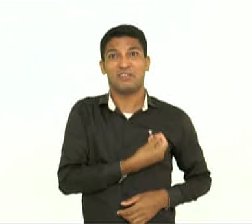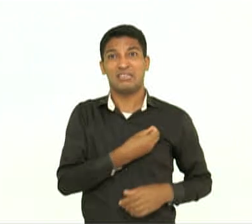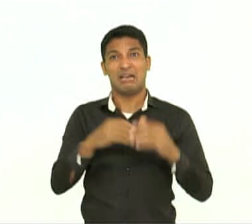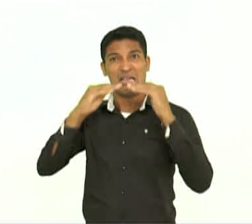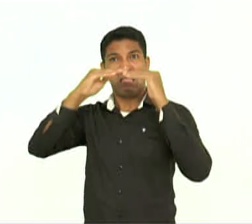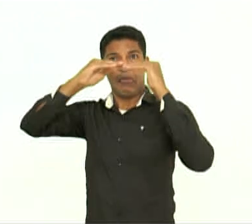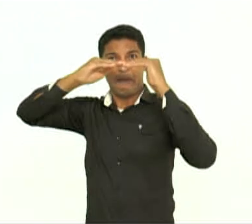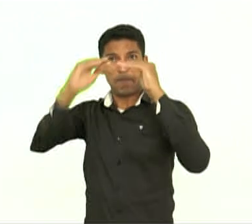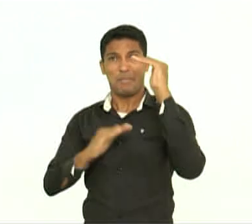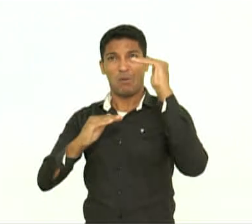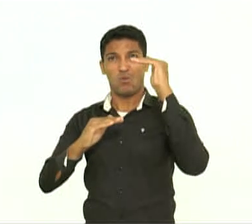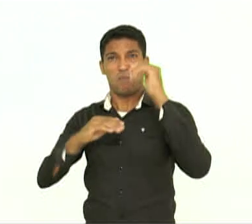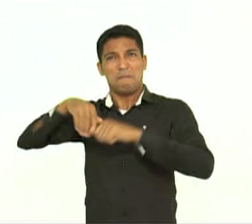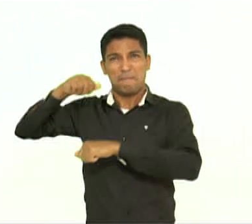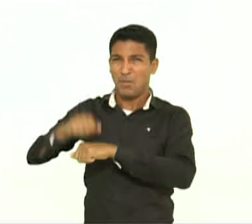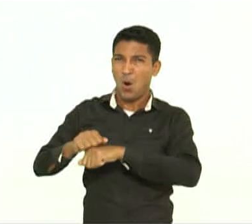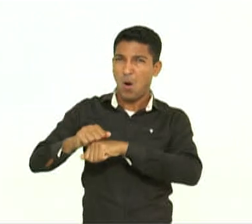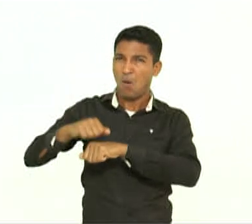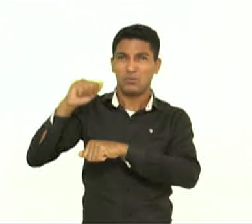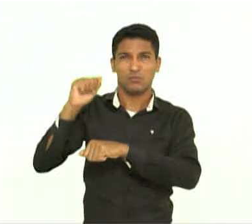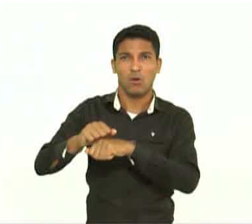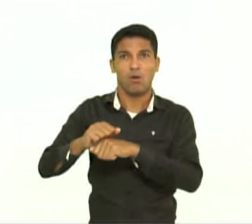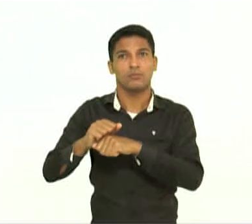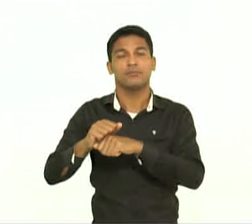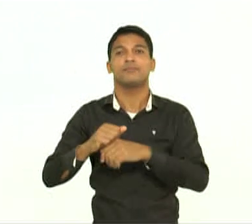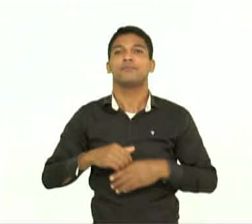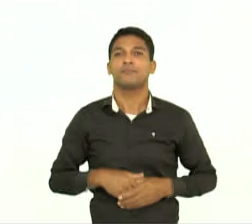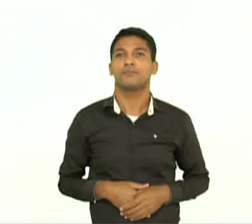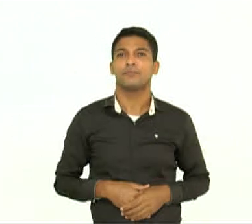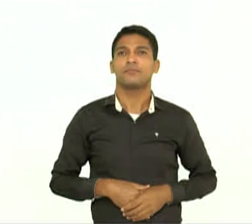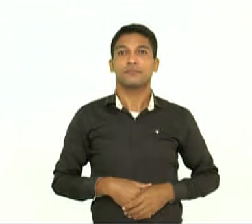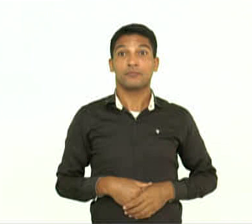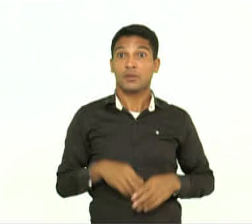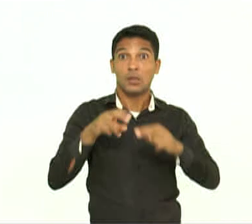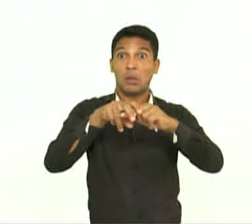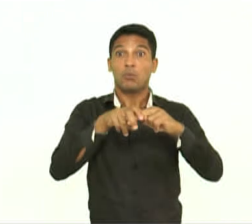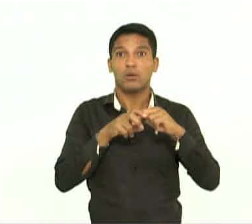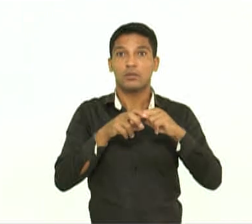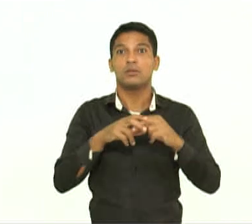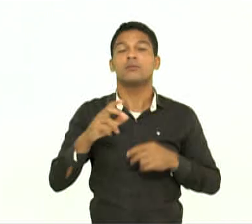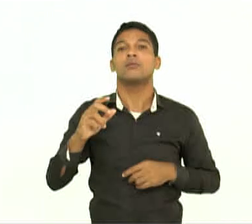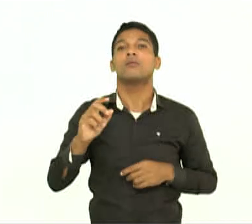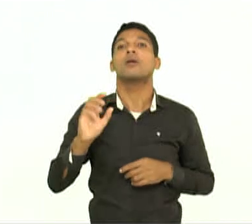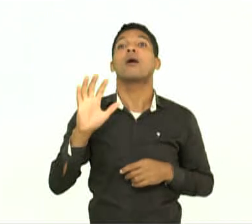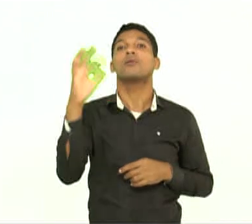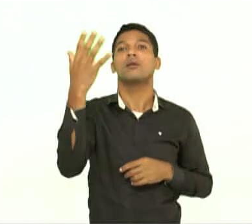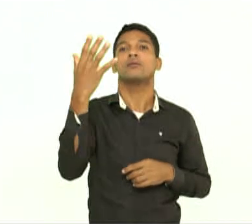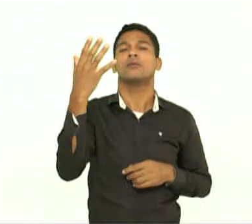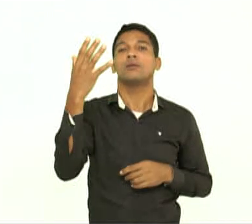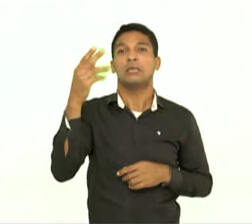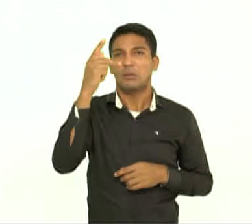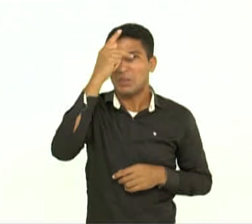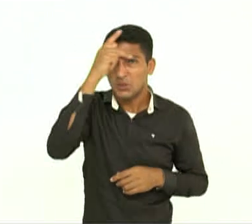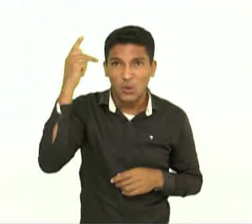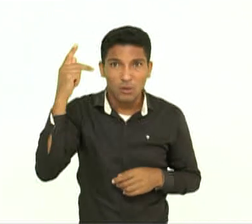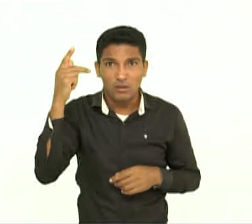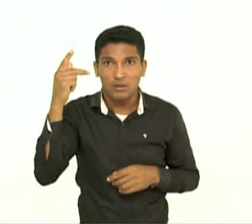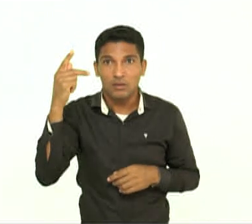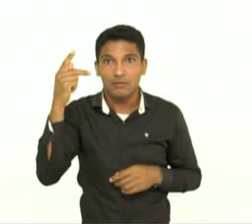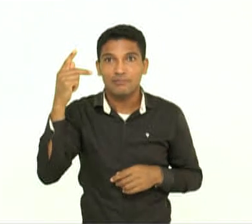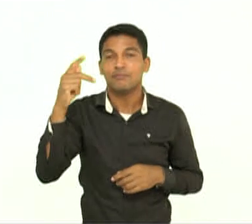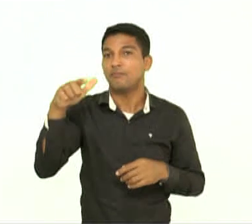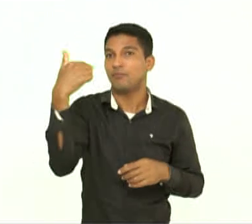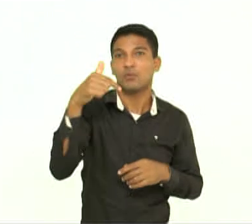da desigualdade social aí. Então isso contribui, claro, para o aumento do desrespeito ao outro, isso contribui para o aumento